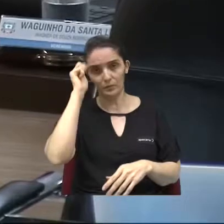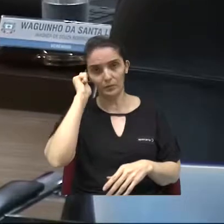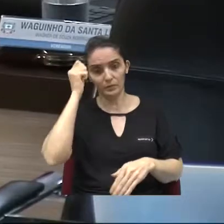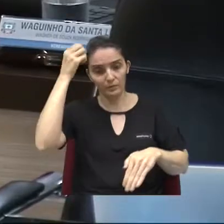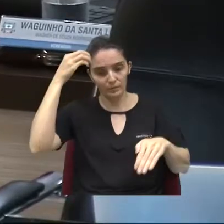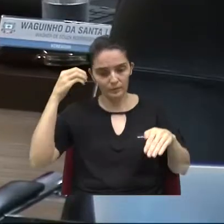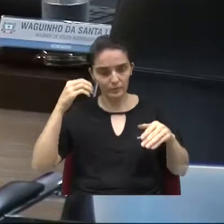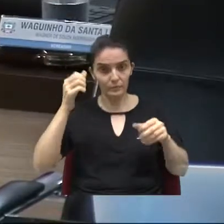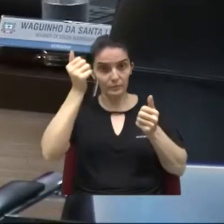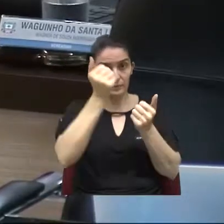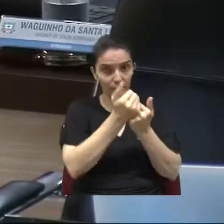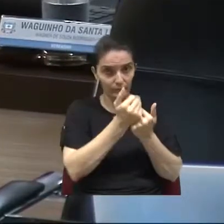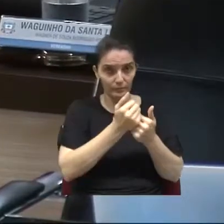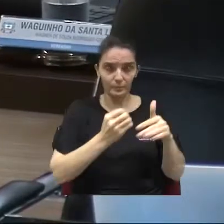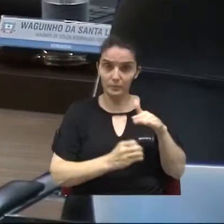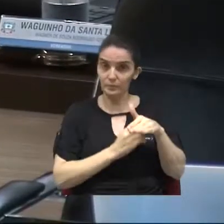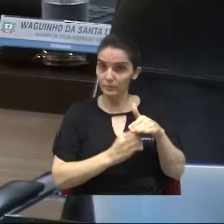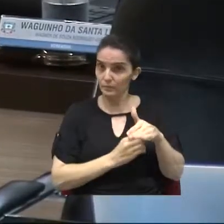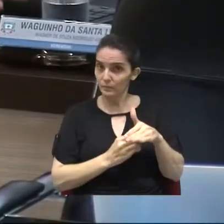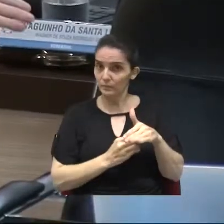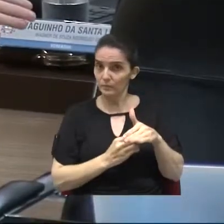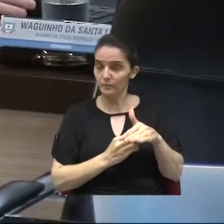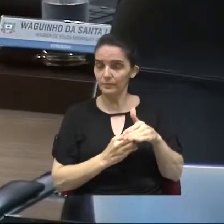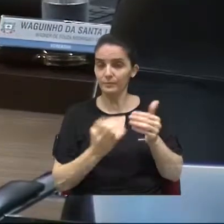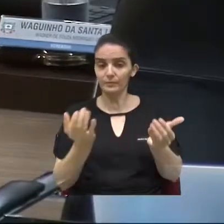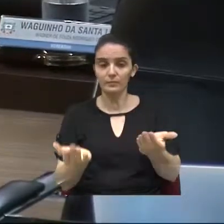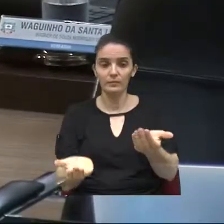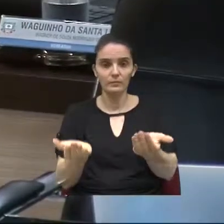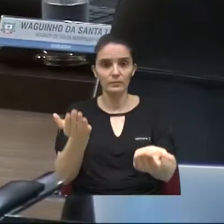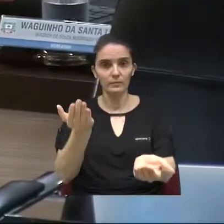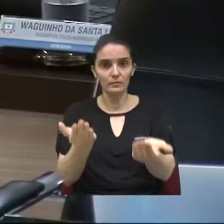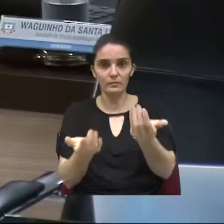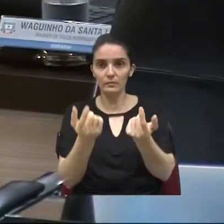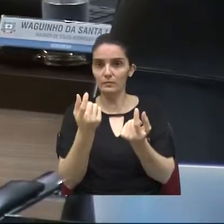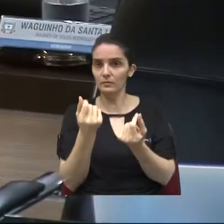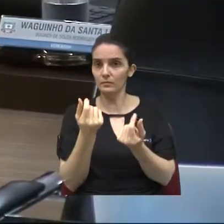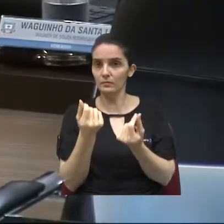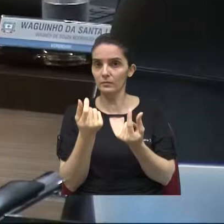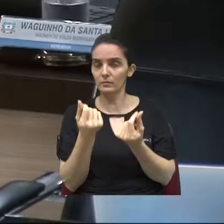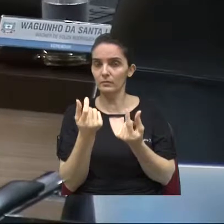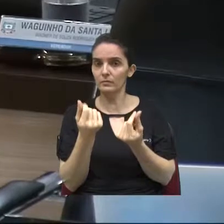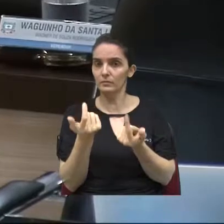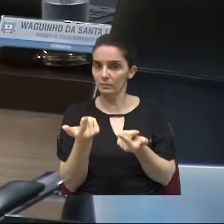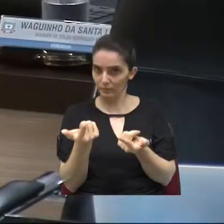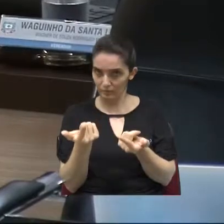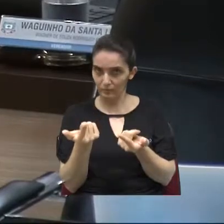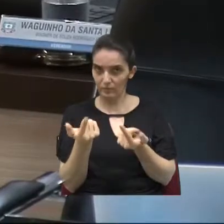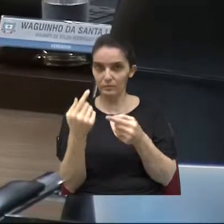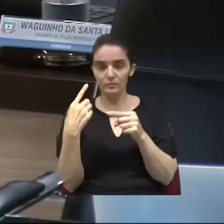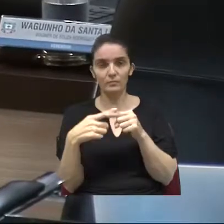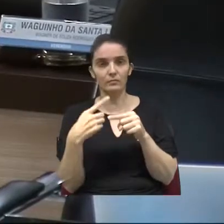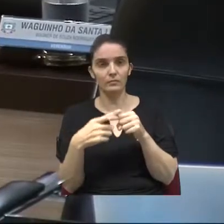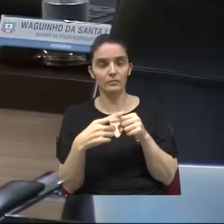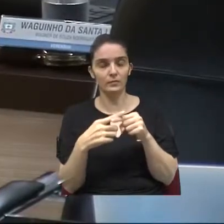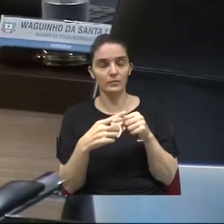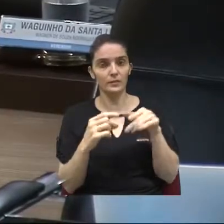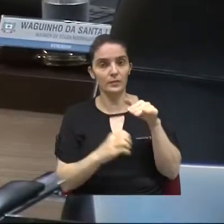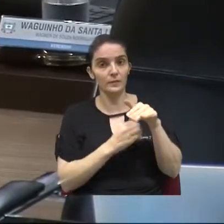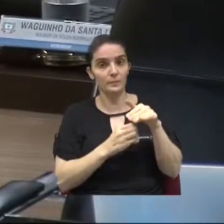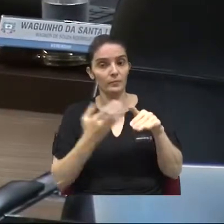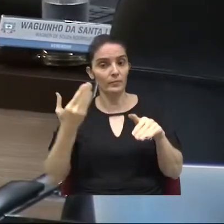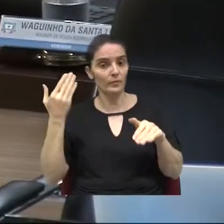E uma delas é o equilíbrio econômico e financeiro, haja vista que a concessionária prestadora de